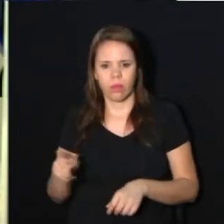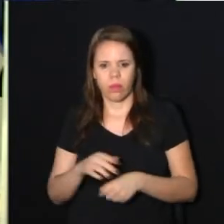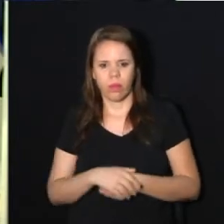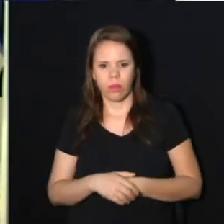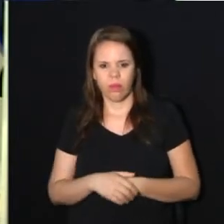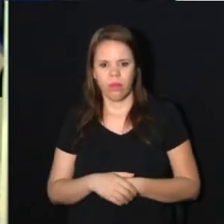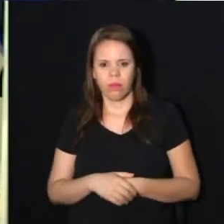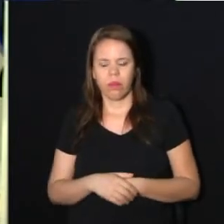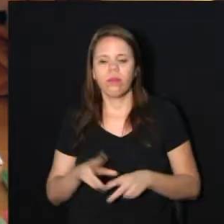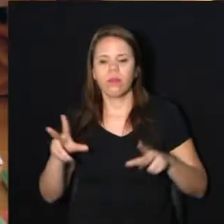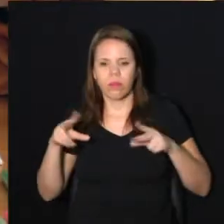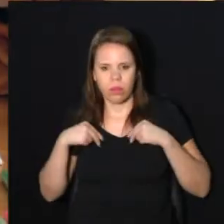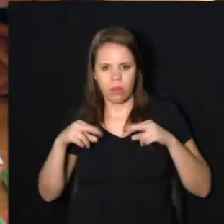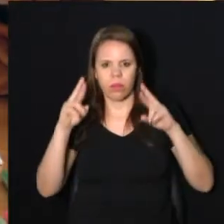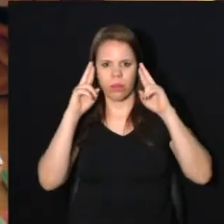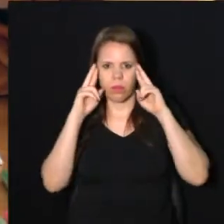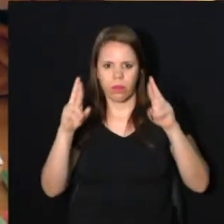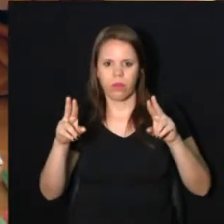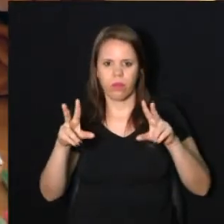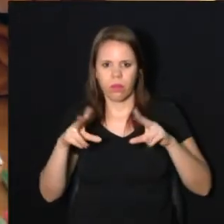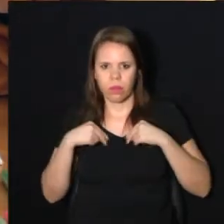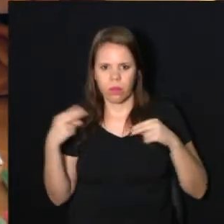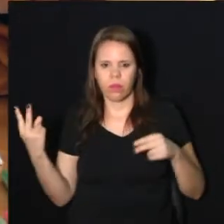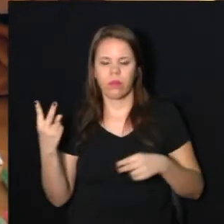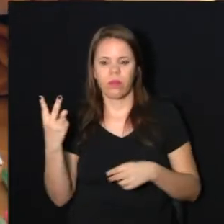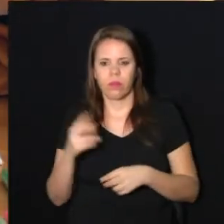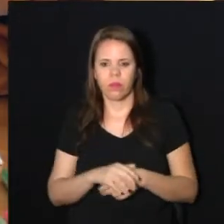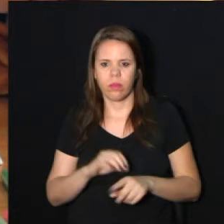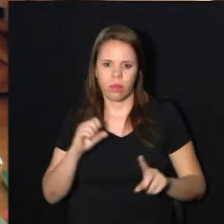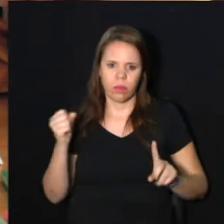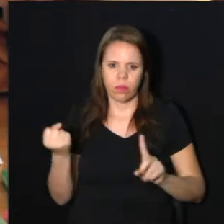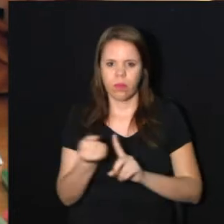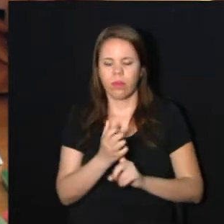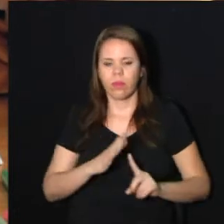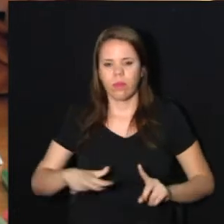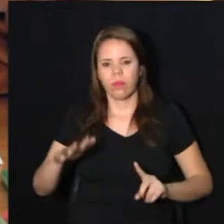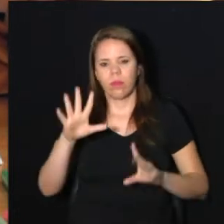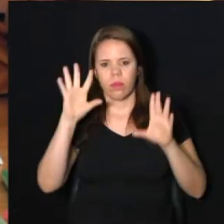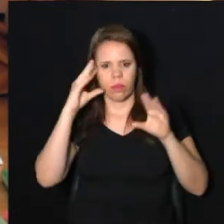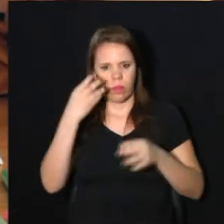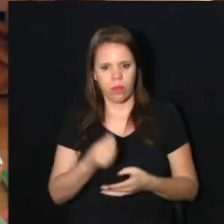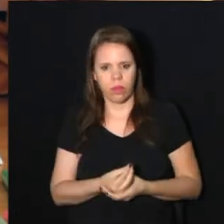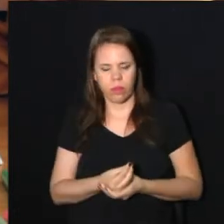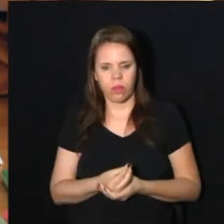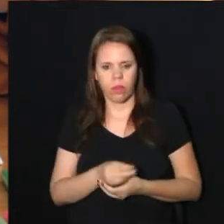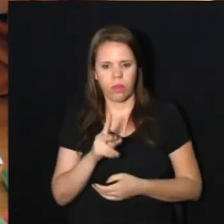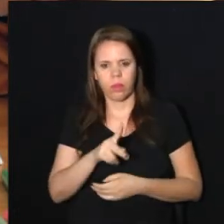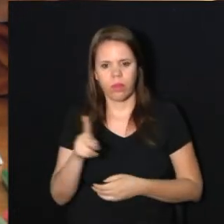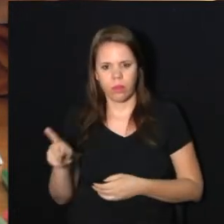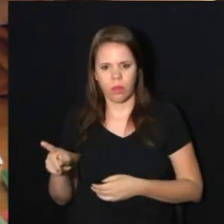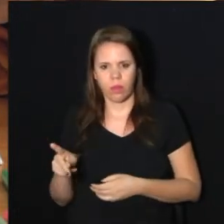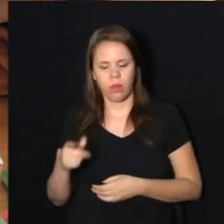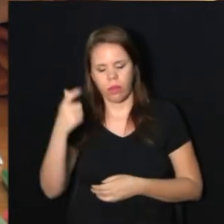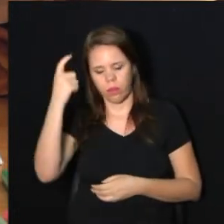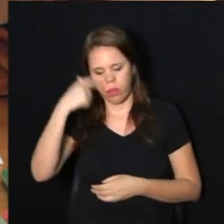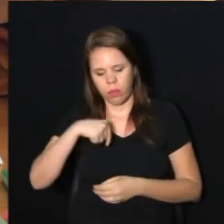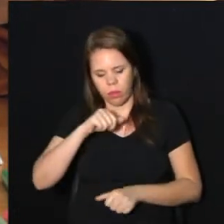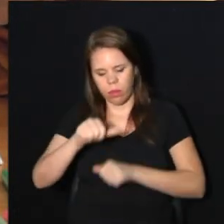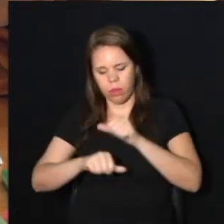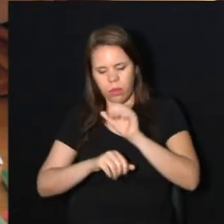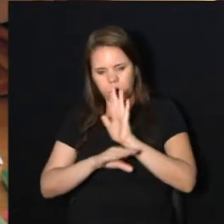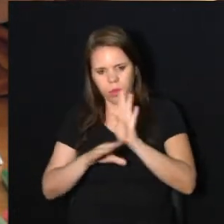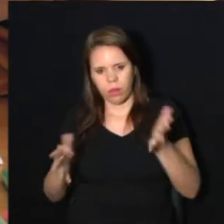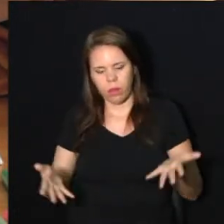professor merece respeito, merece ser valorizado. A sociedade tem que compreender que o professor ele é um ser